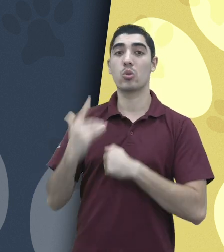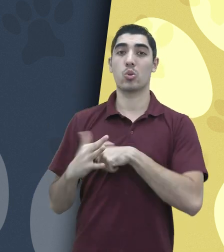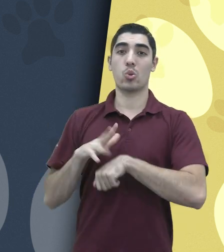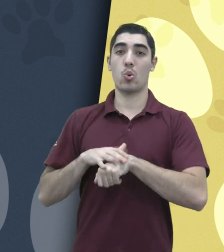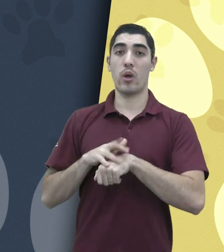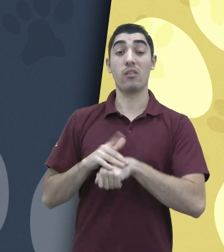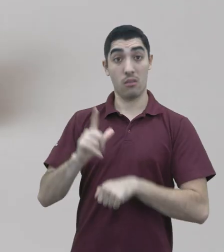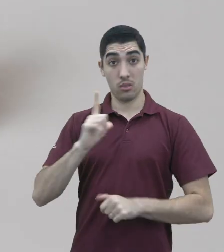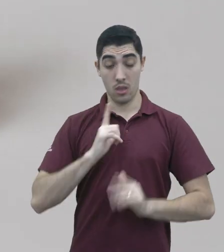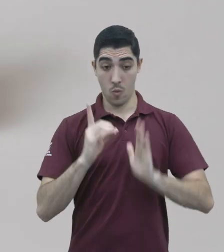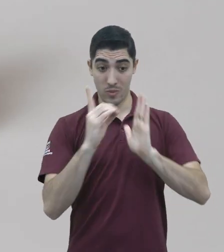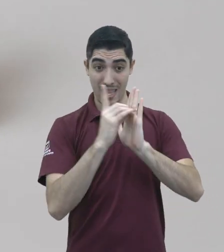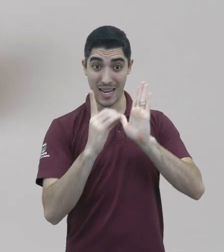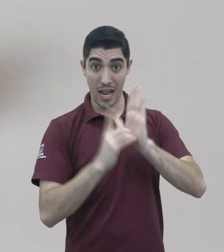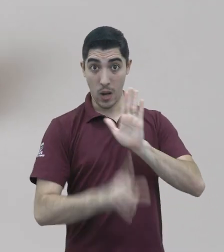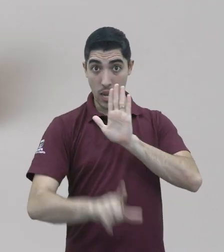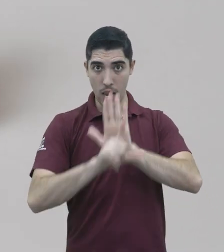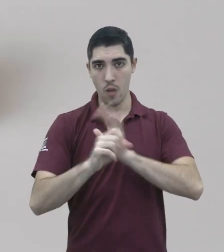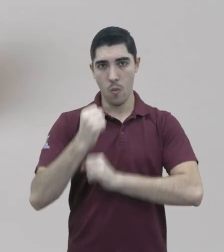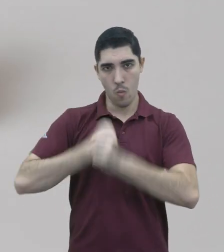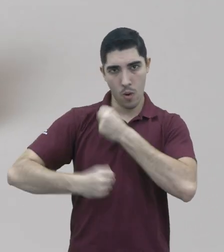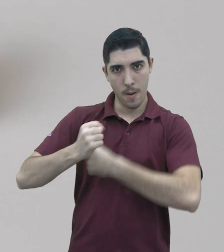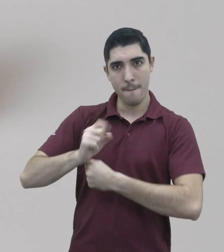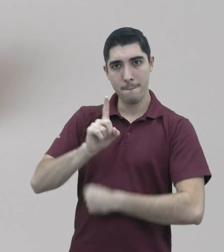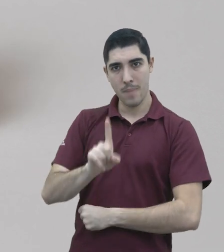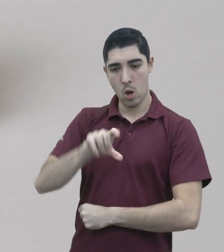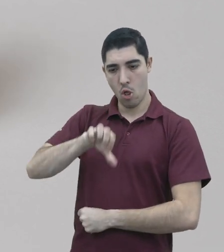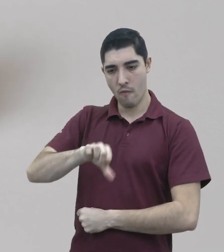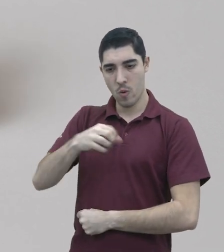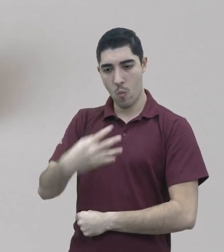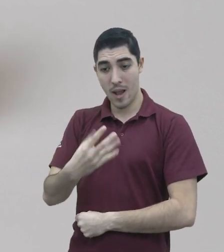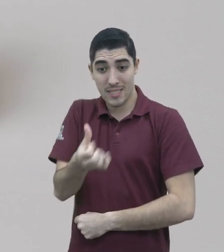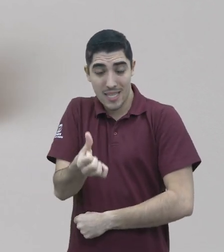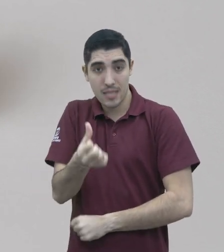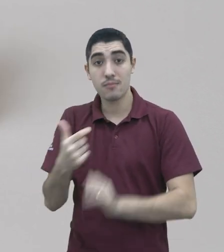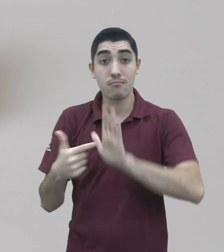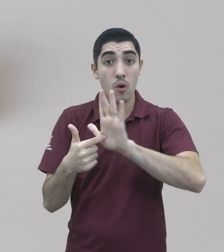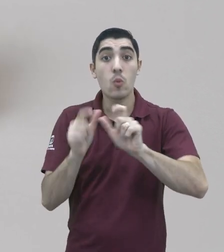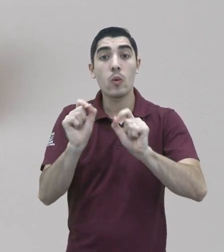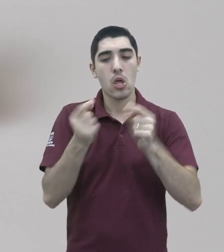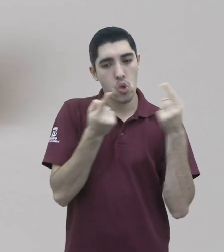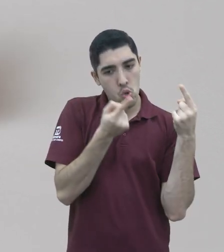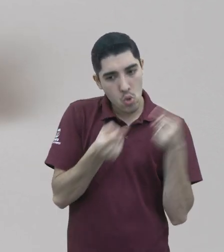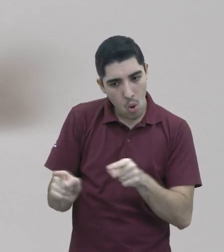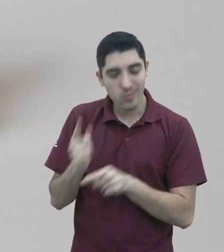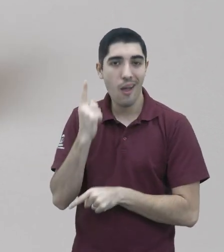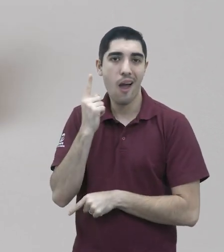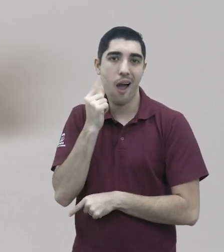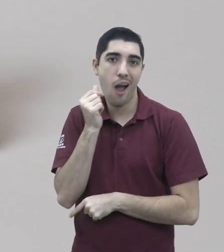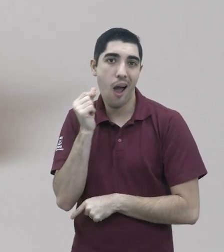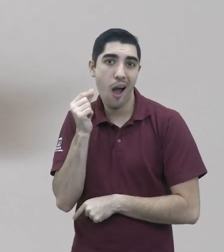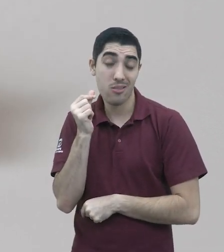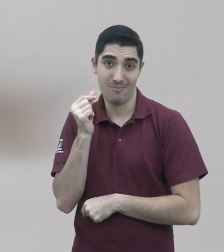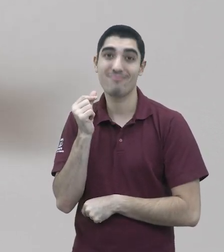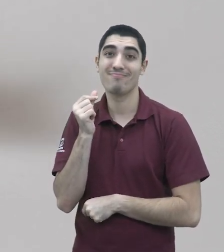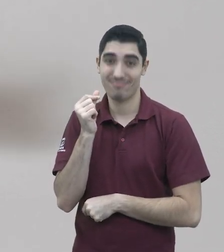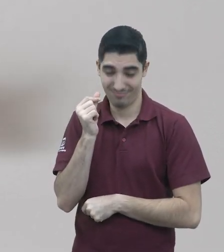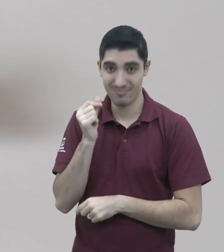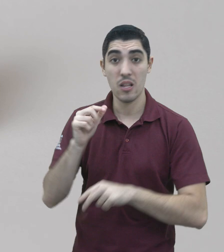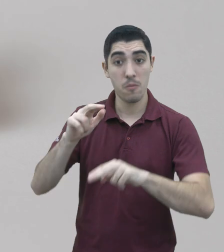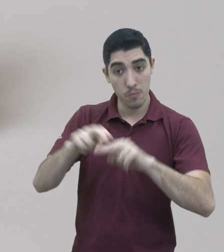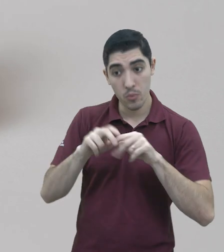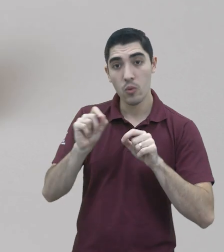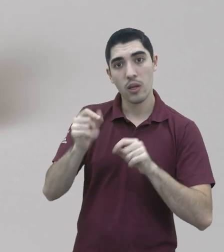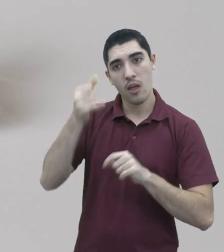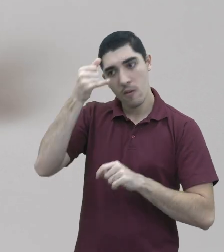transmissores de doenças. Existe um decreto-lei de 1946 que regula o regime de combate a esses animais e das